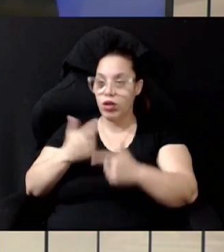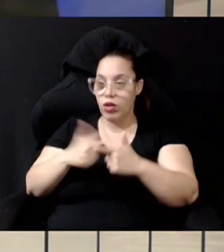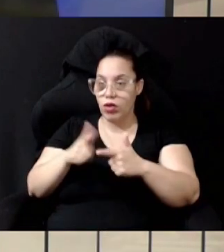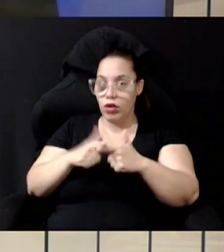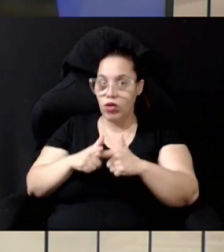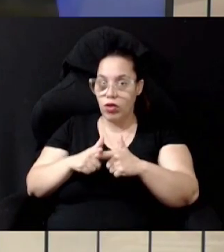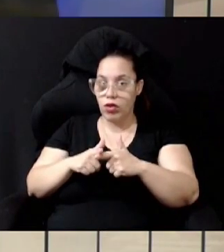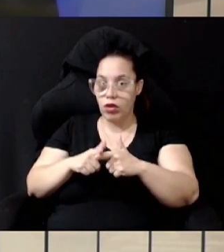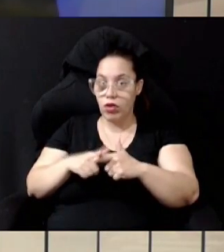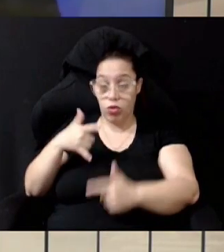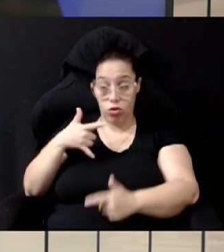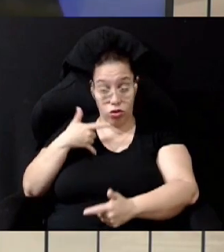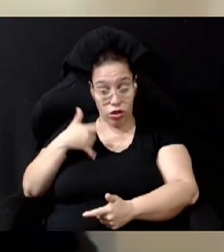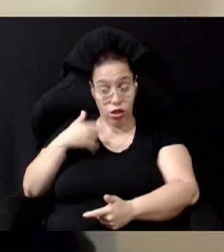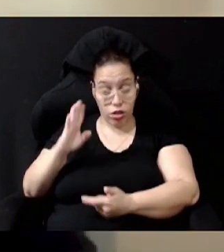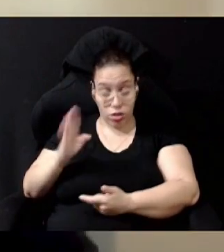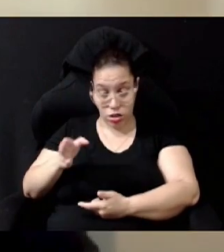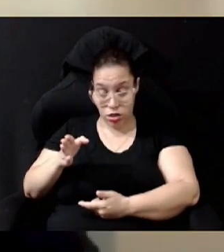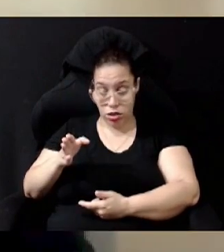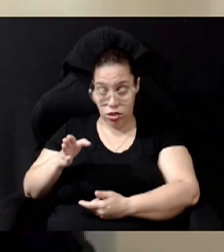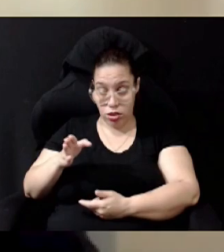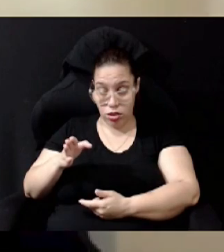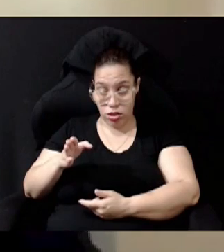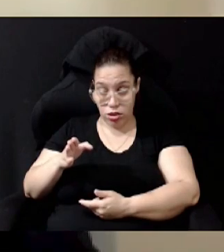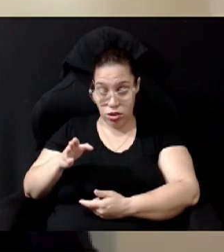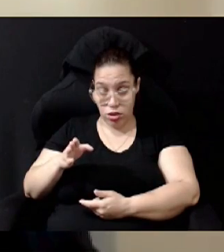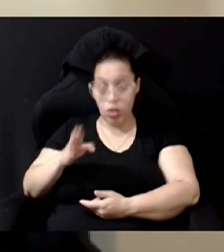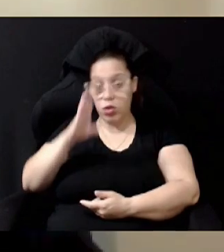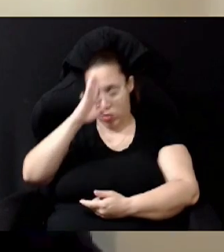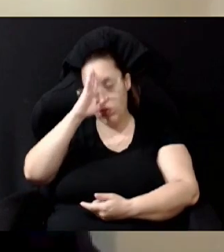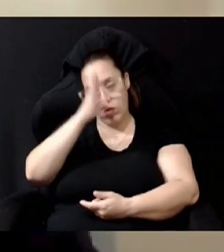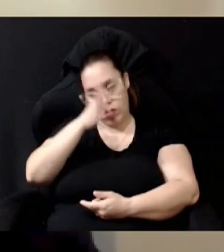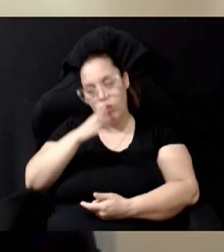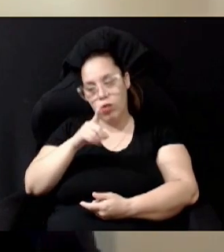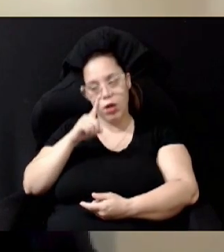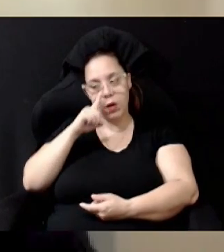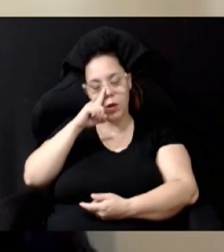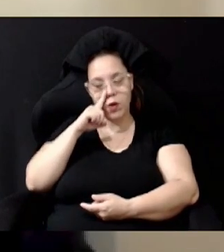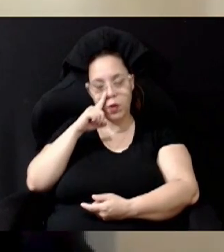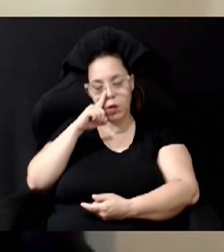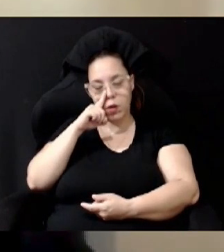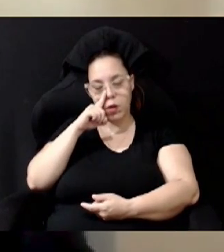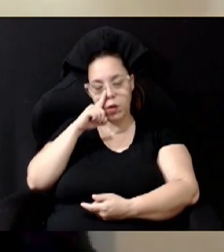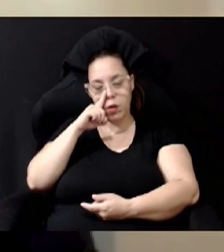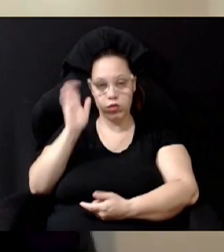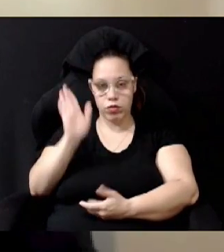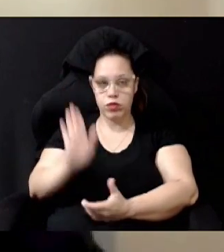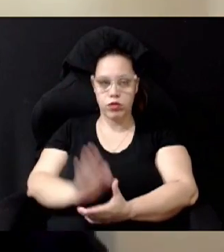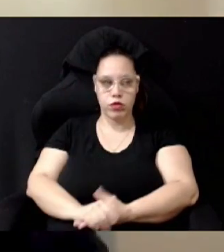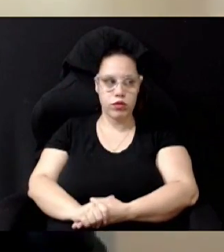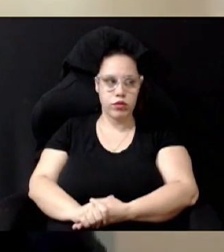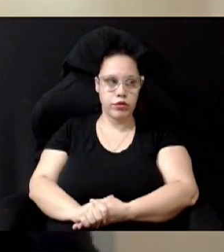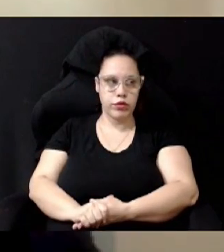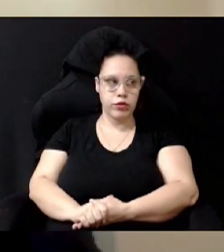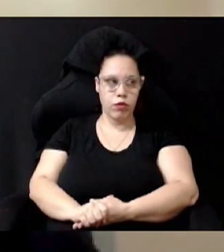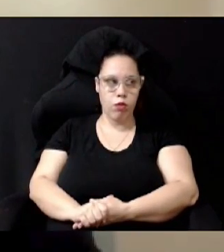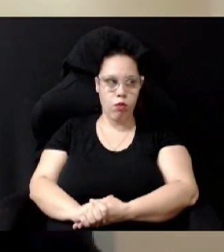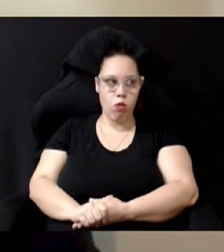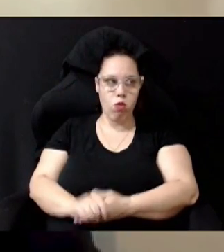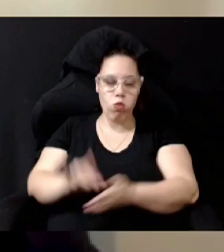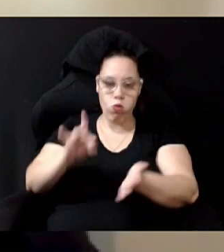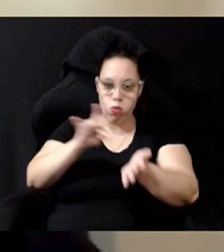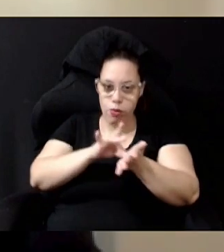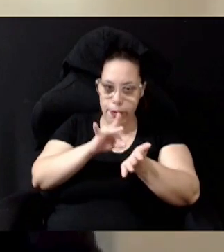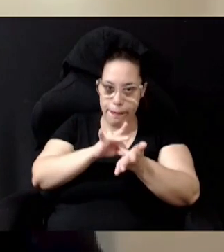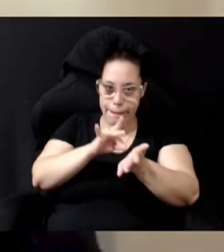aí. O principal fator de risco, sim. O principal fator de risco, sim. Certamente, com o avançar da